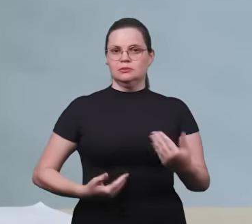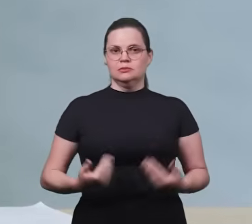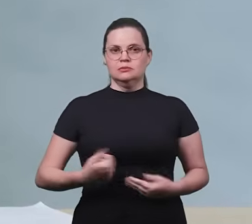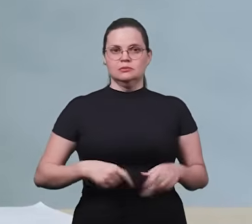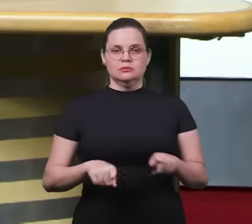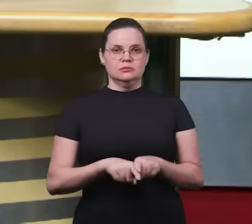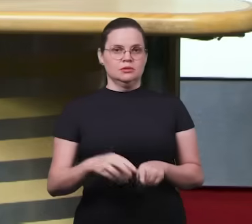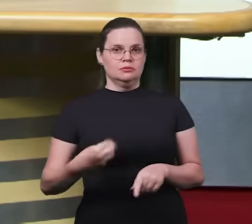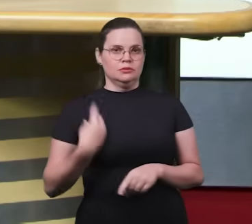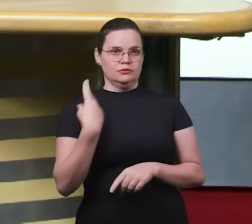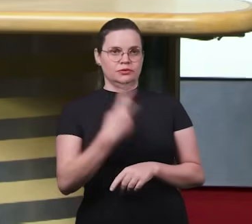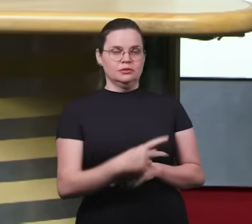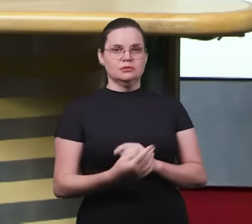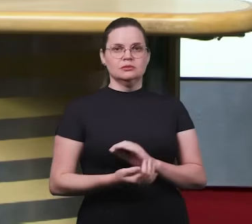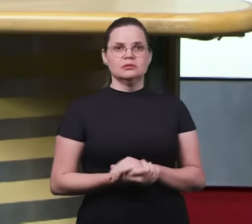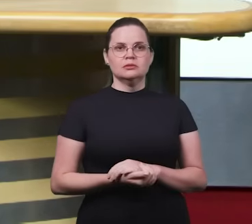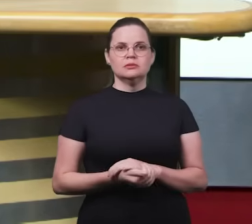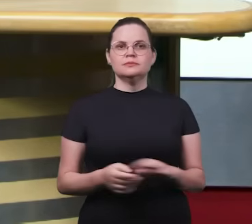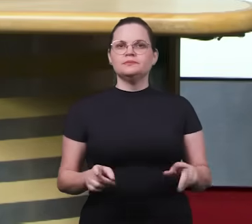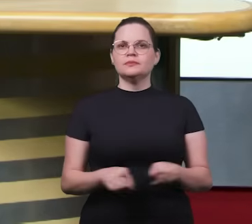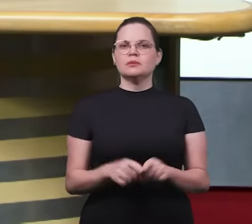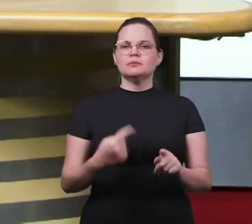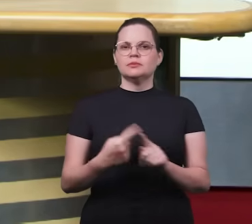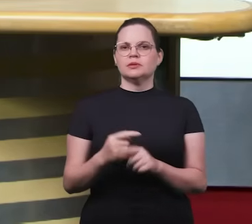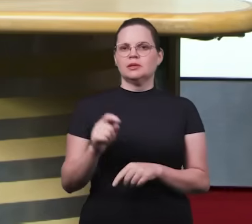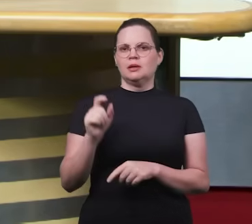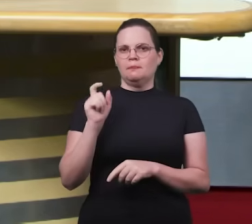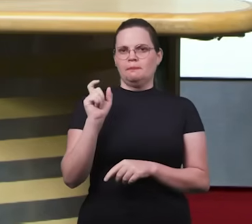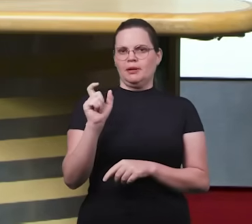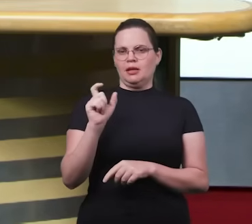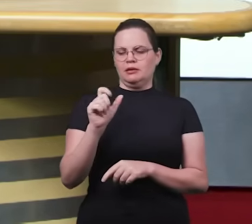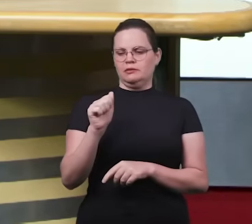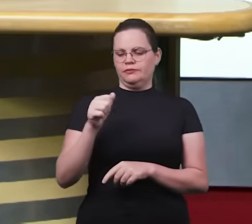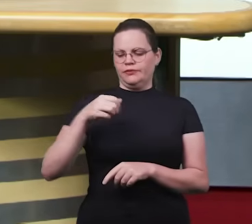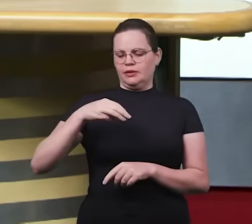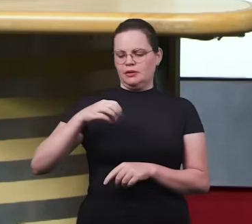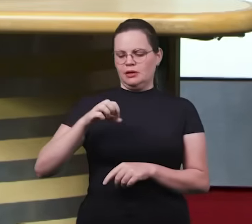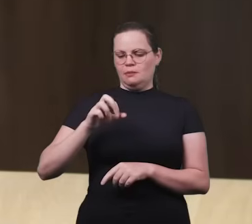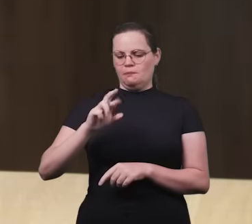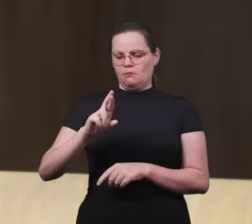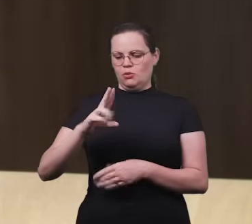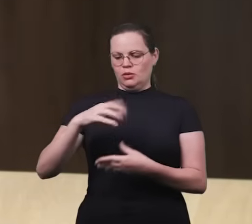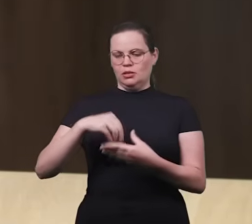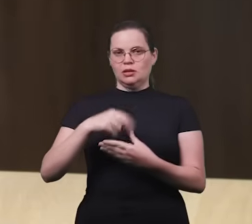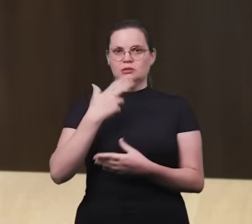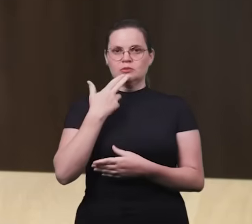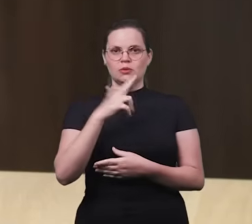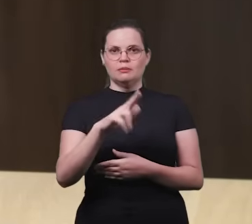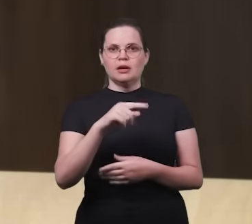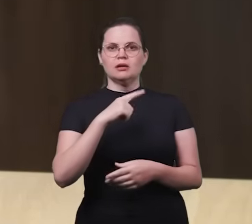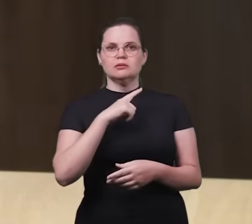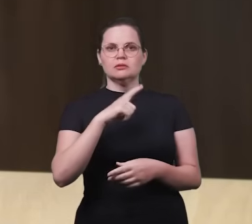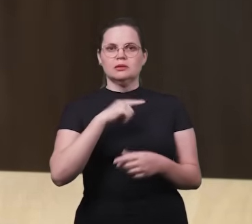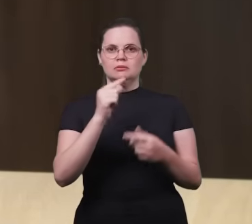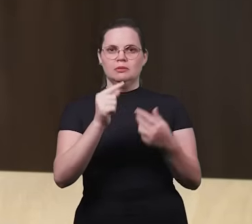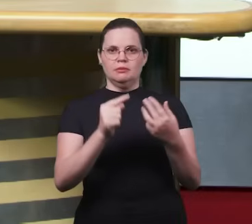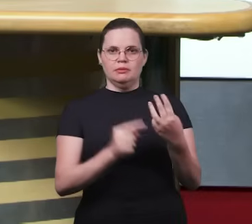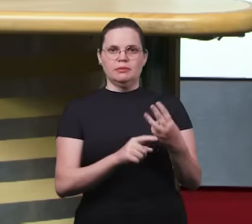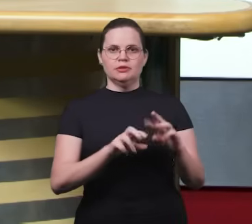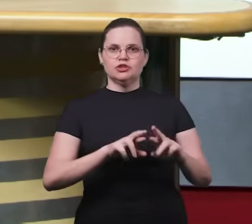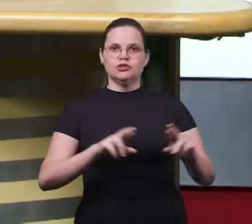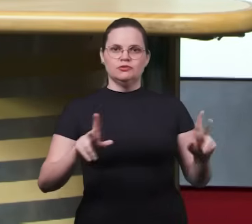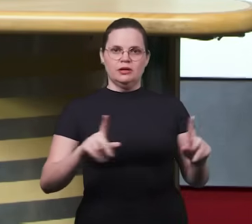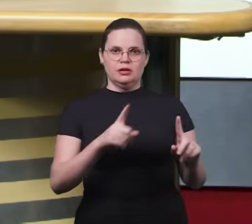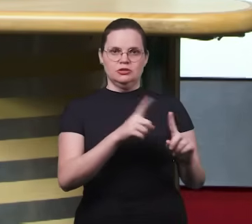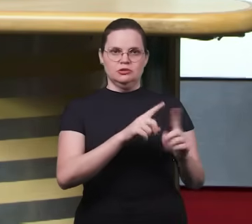É porque, né, pastor Tiago, a palavra amor no original hebraico, ela tem 3 viés diferentes, não é isso? Pois